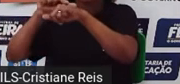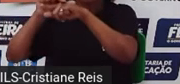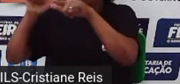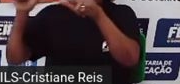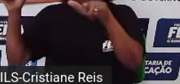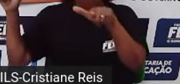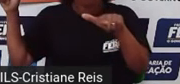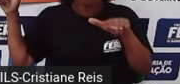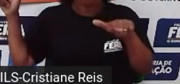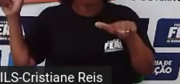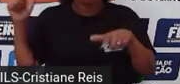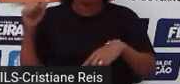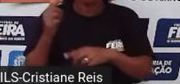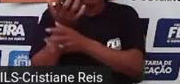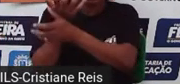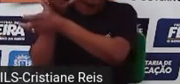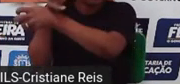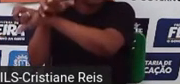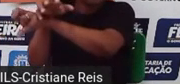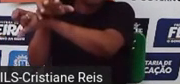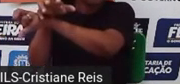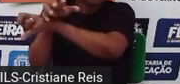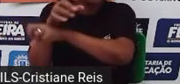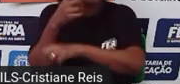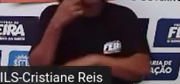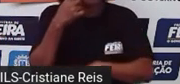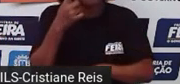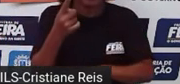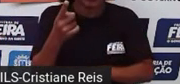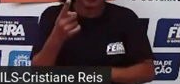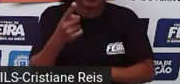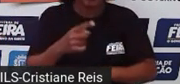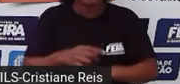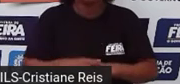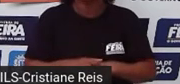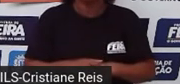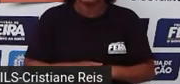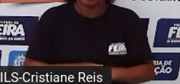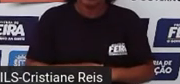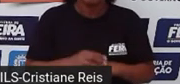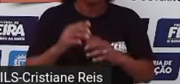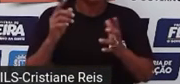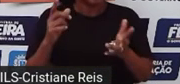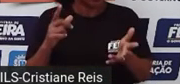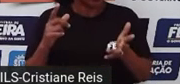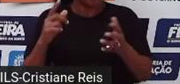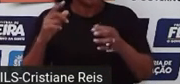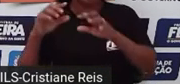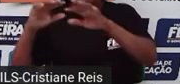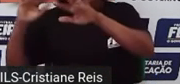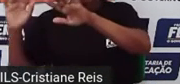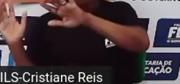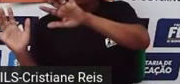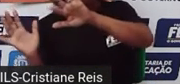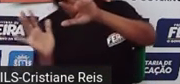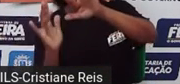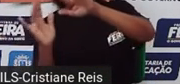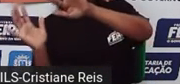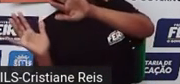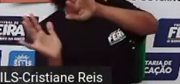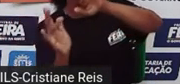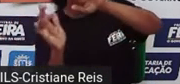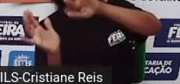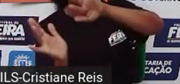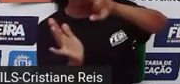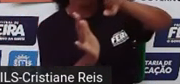já é o contrário gente quando eu chego na Moção de inverno que é que eu falei que era da emoção são ventos que trocam né que muda de direção a